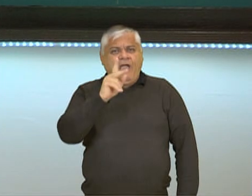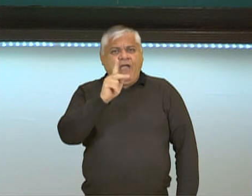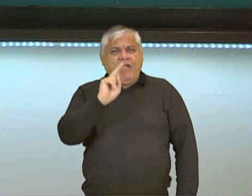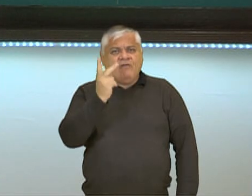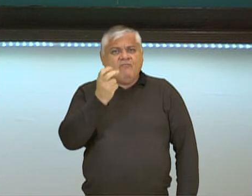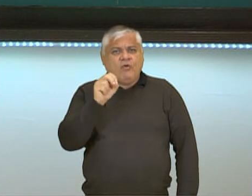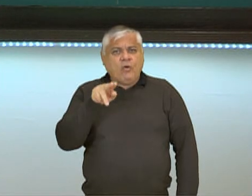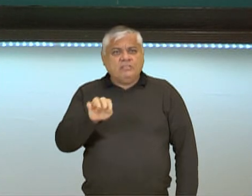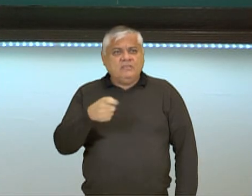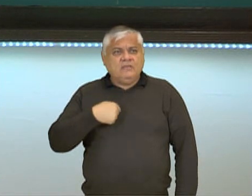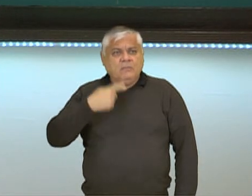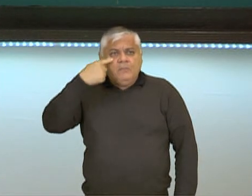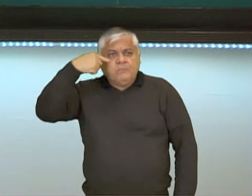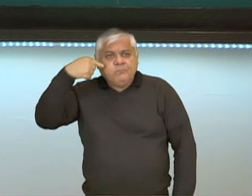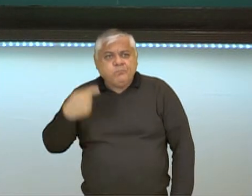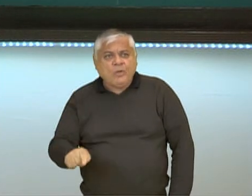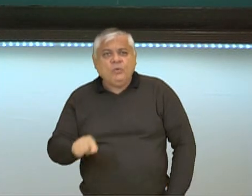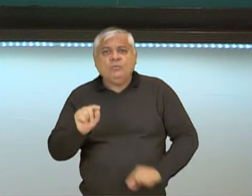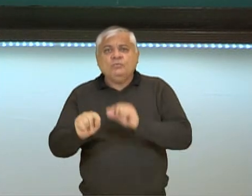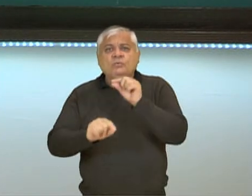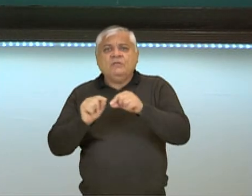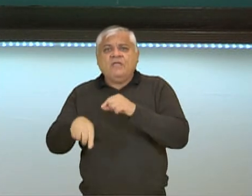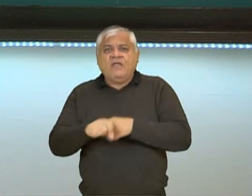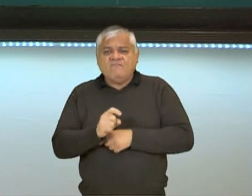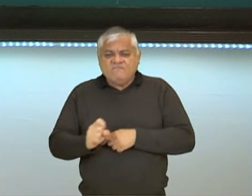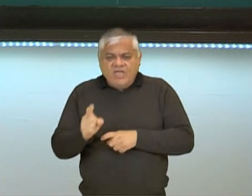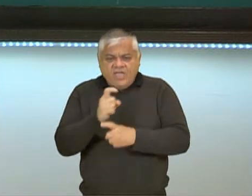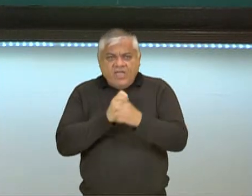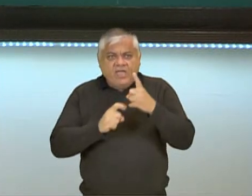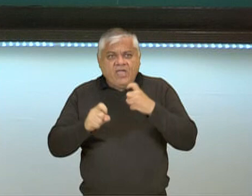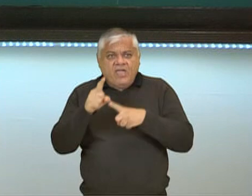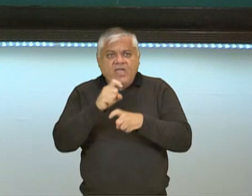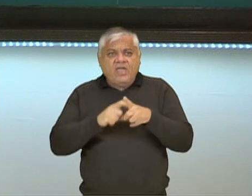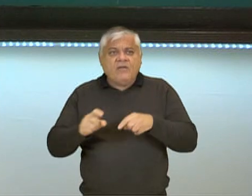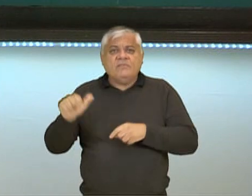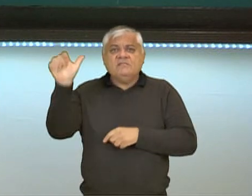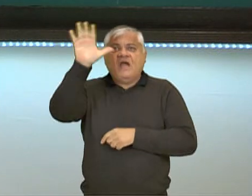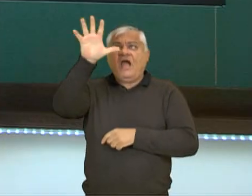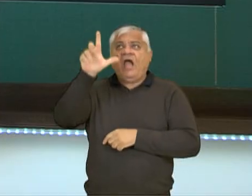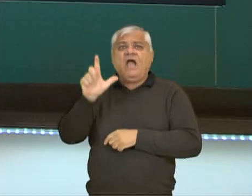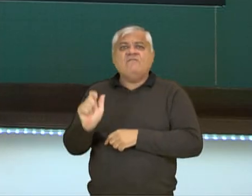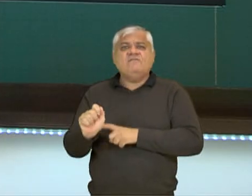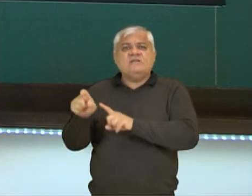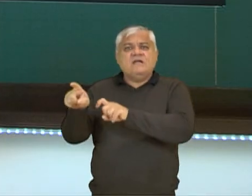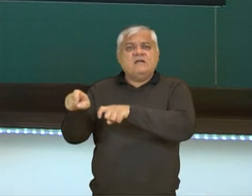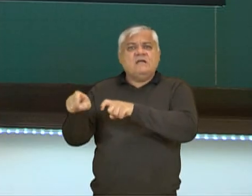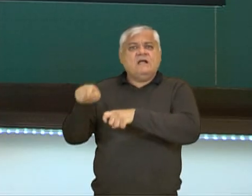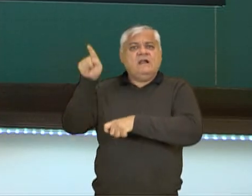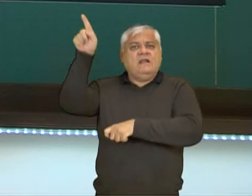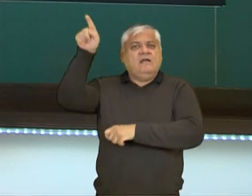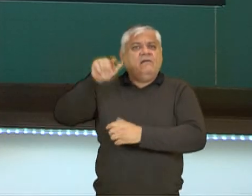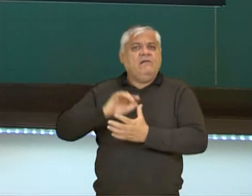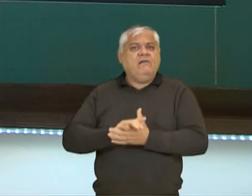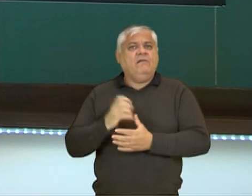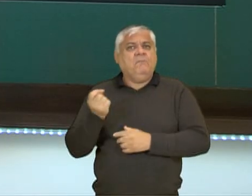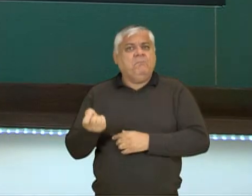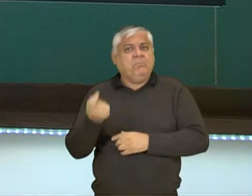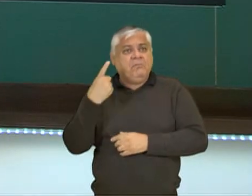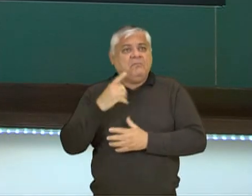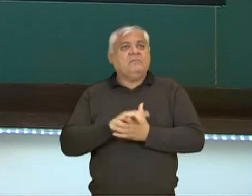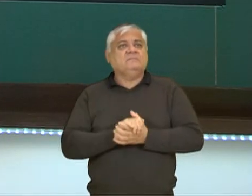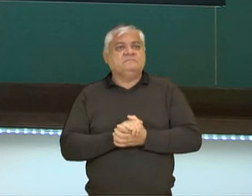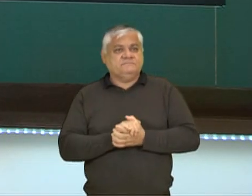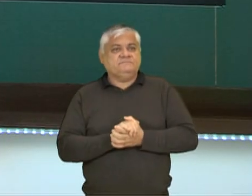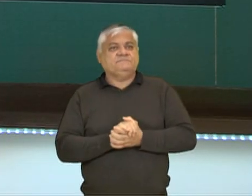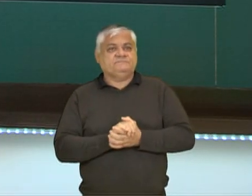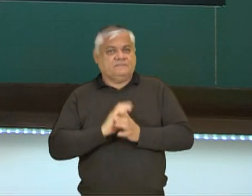gente. A utilização de iPhone para diagnosticar verminoses na África rural. Vamos fazer a leitura. Leia